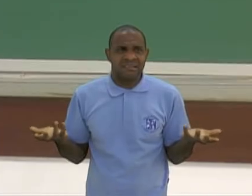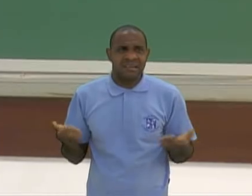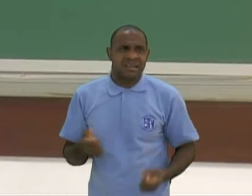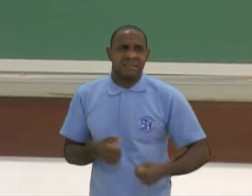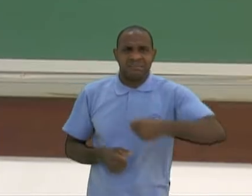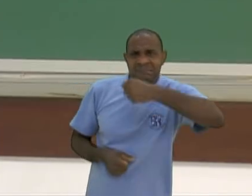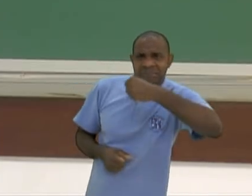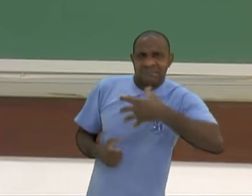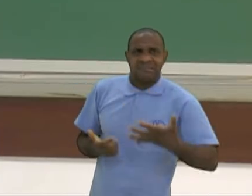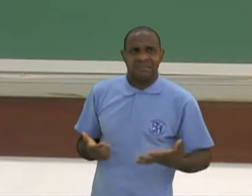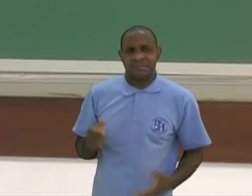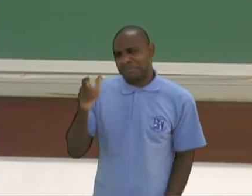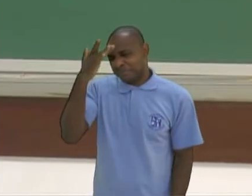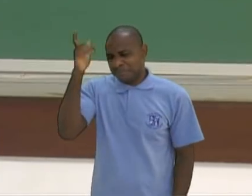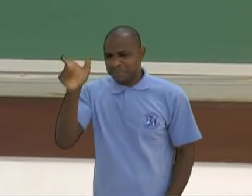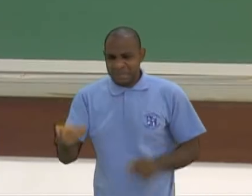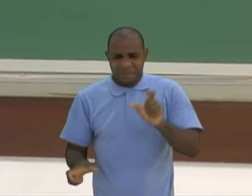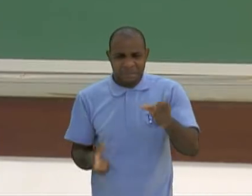aqui.